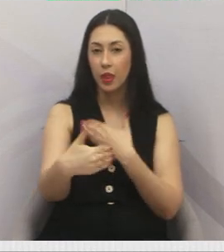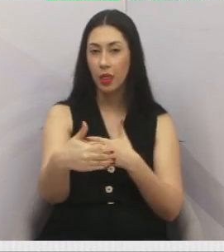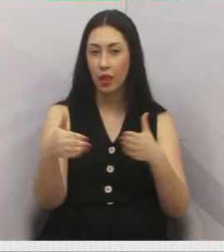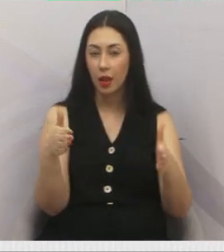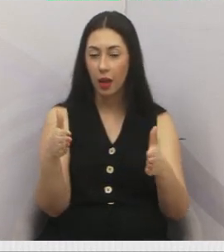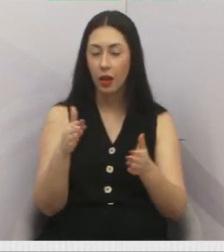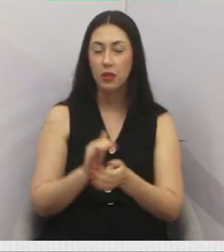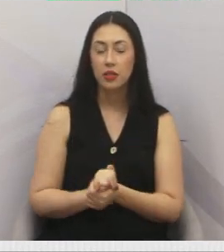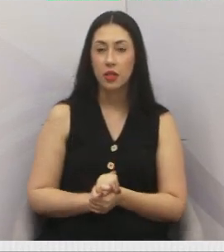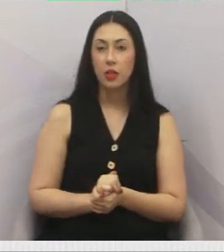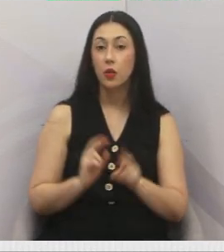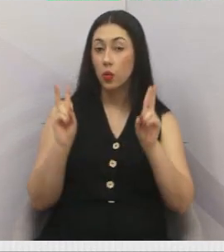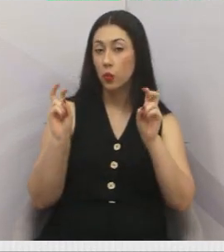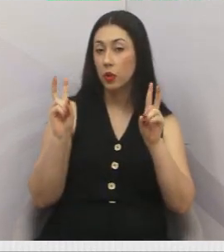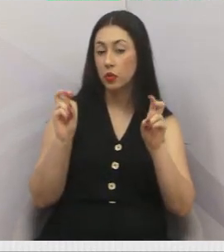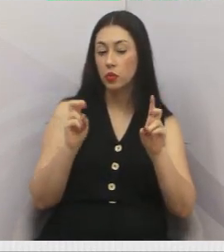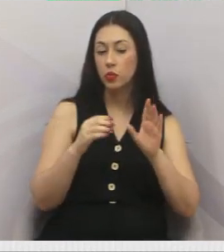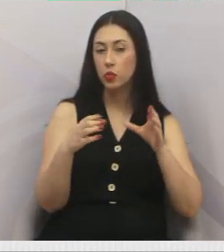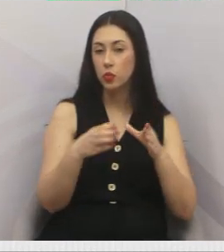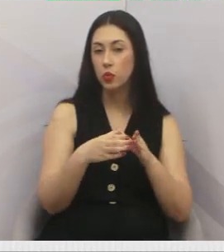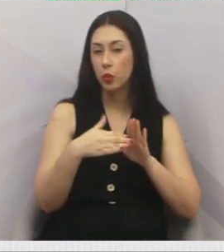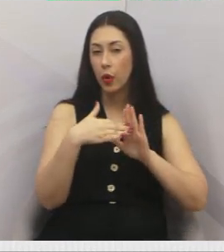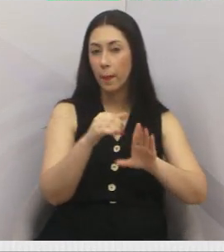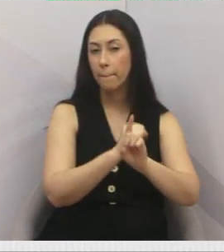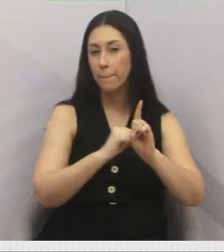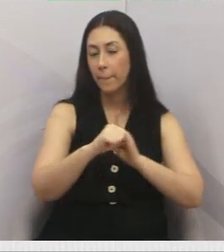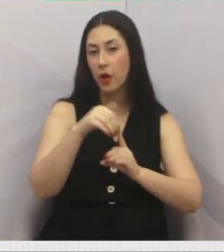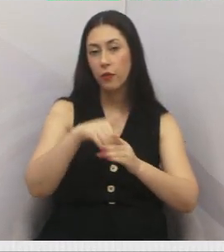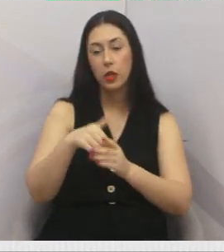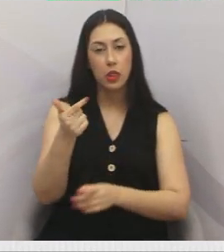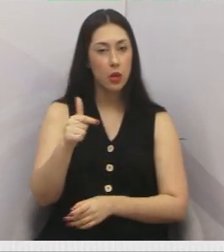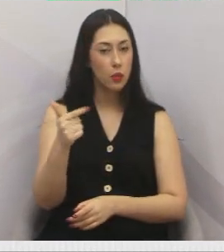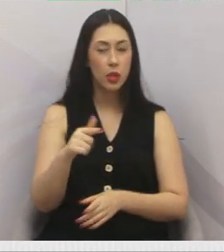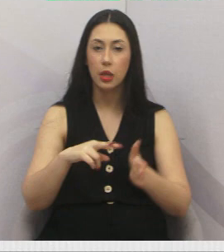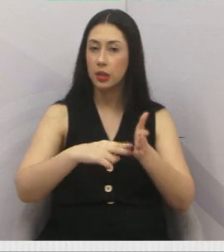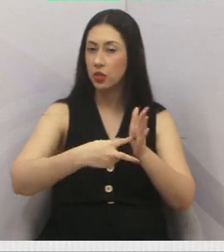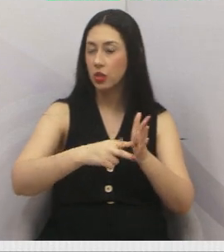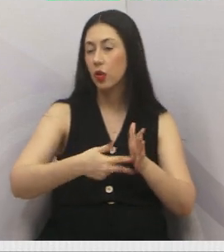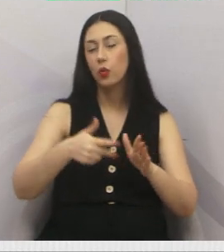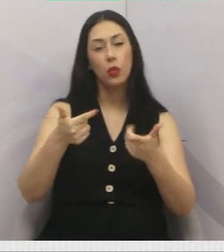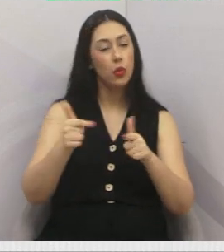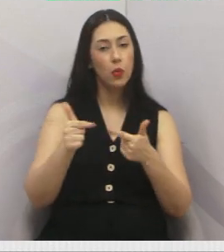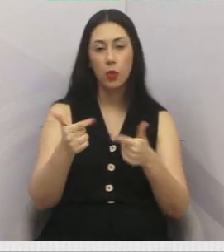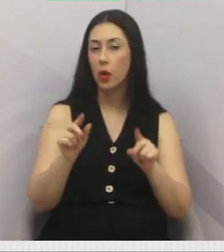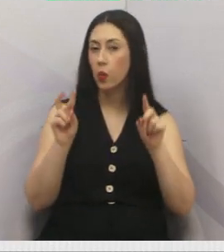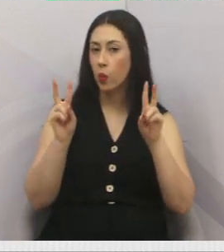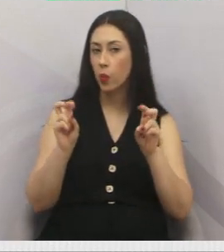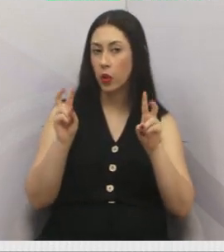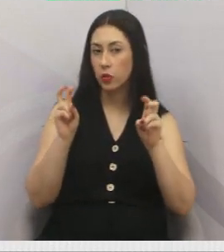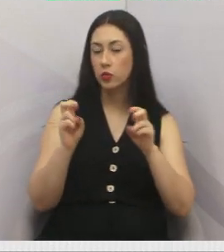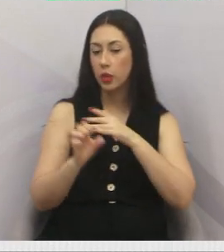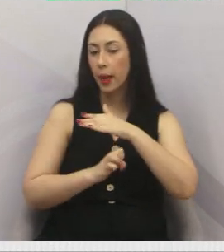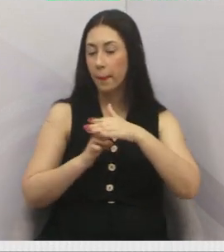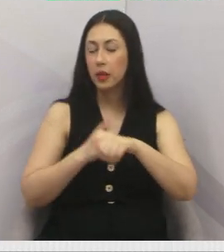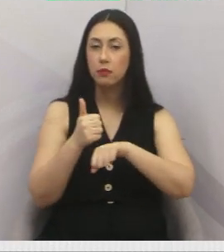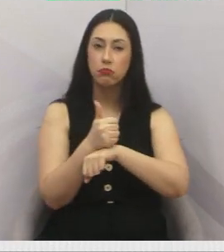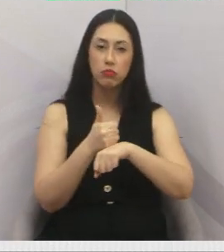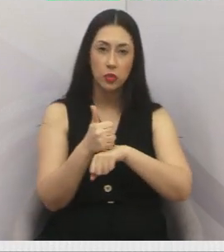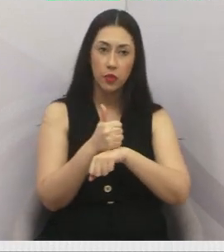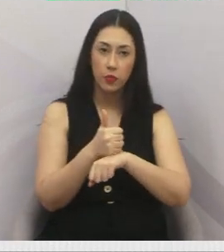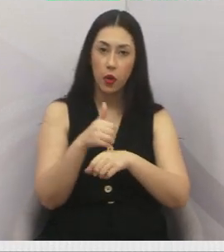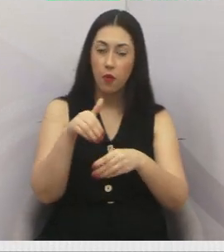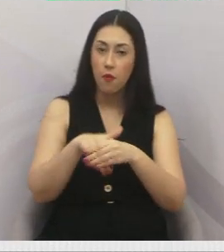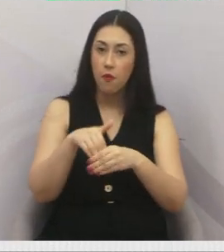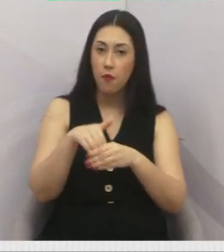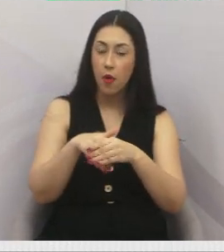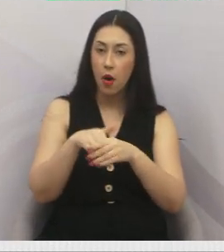Segmento Movimentos Populares, voto em branco. Segmento Entidade de Classe Sindical, voto em branco. Segmento Empresas e ou Entidades Profissionais,